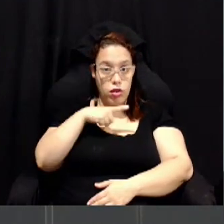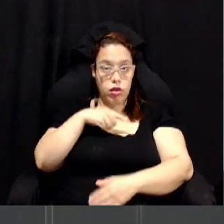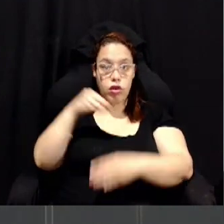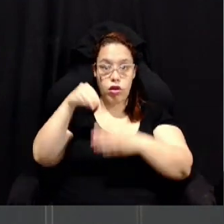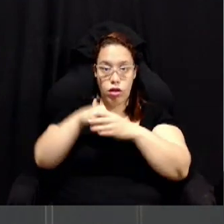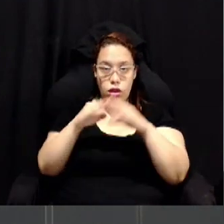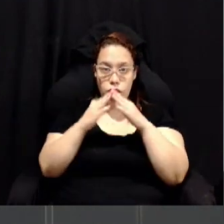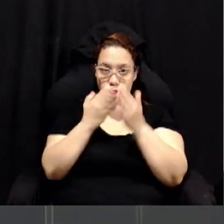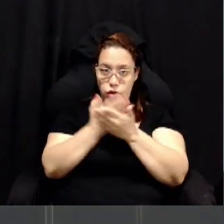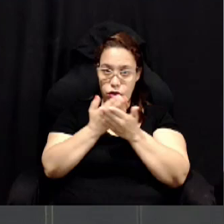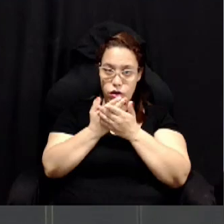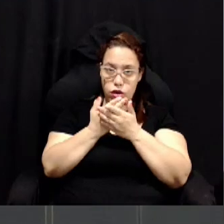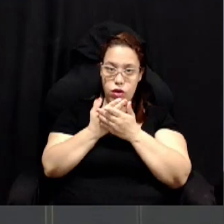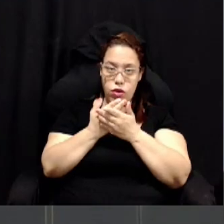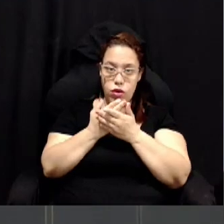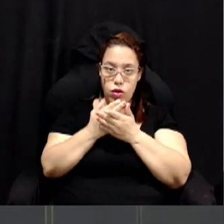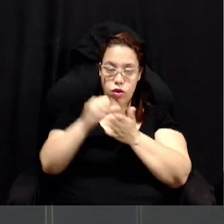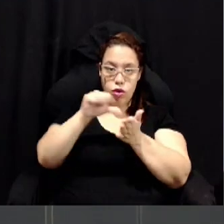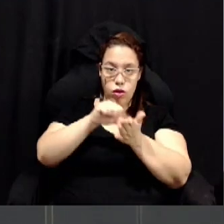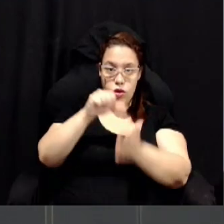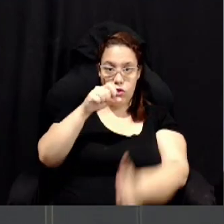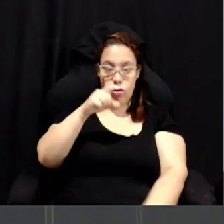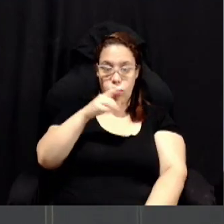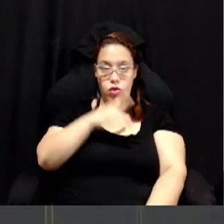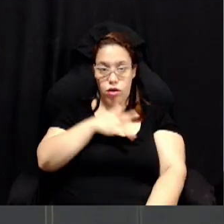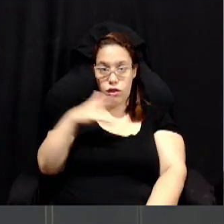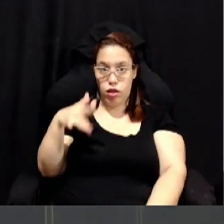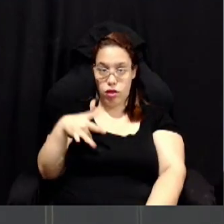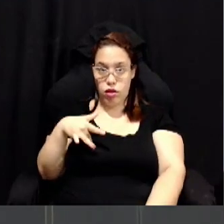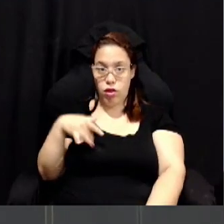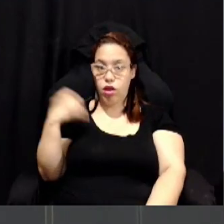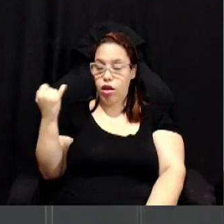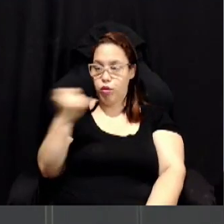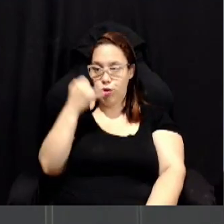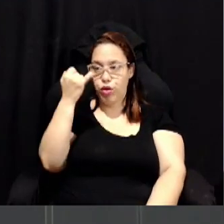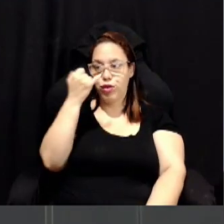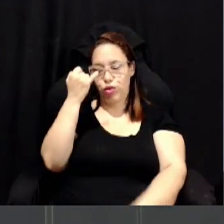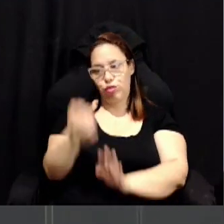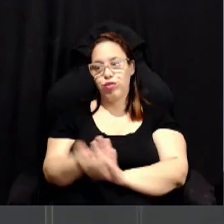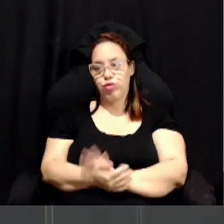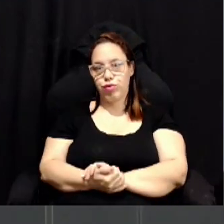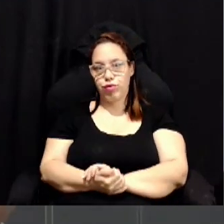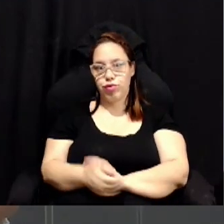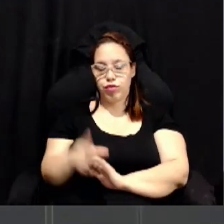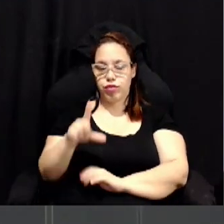nas unidades de saúde, isso realmente é fundamental. E a questão do laudo